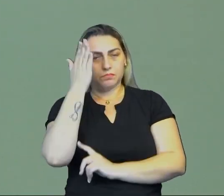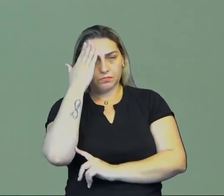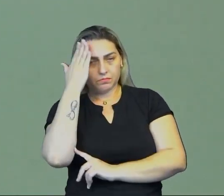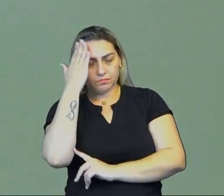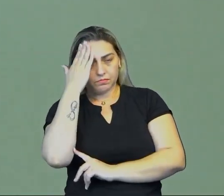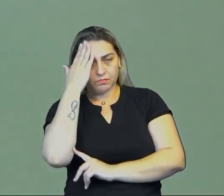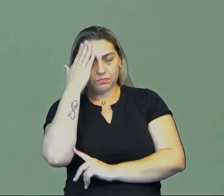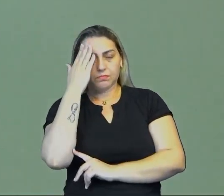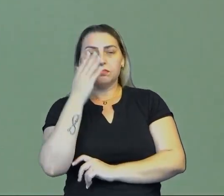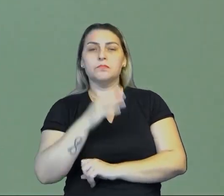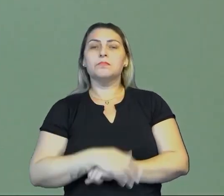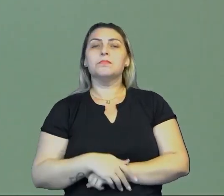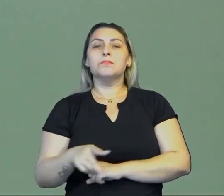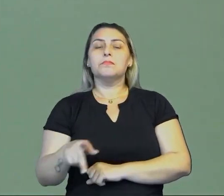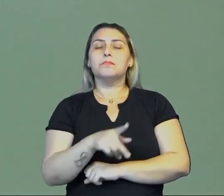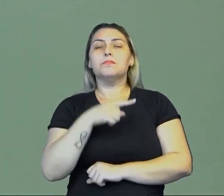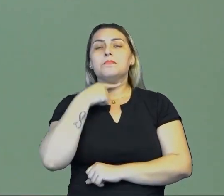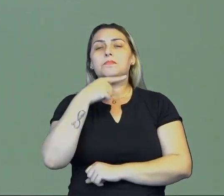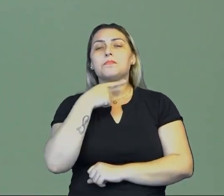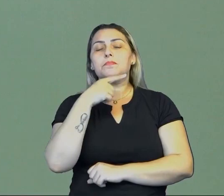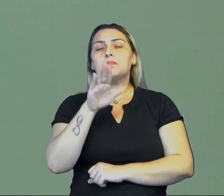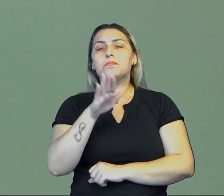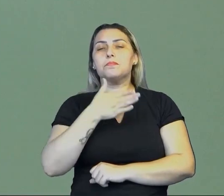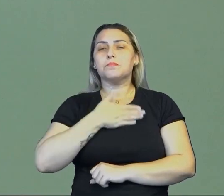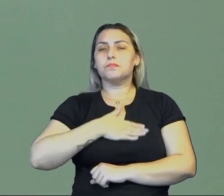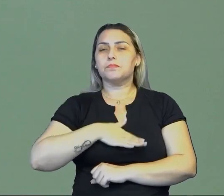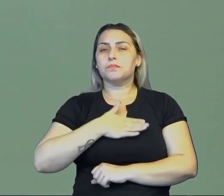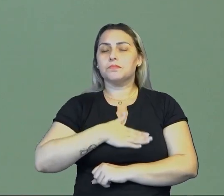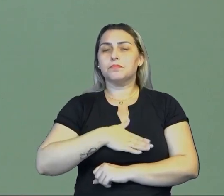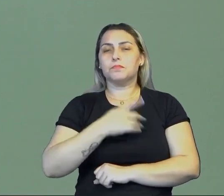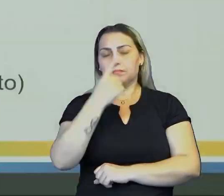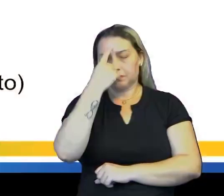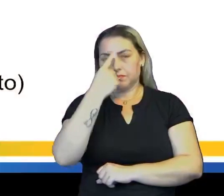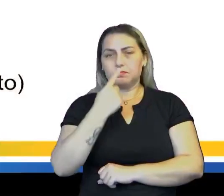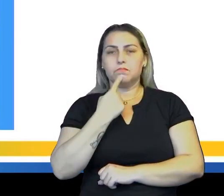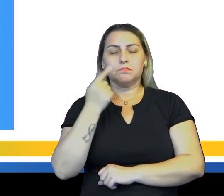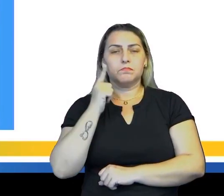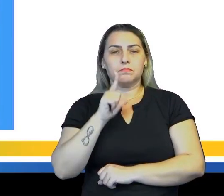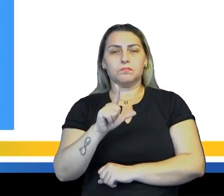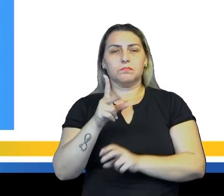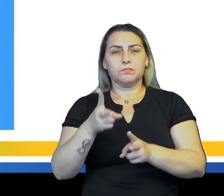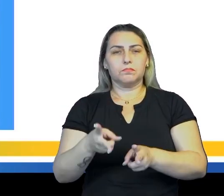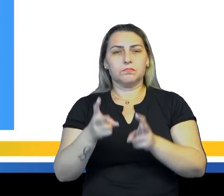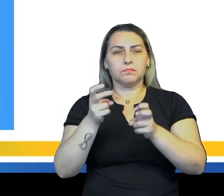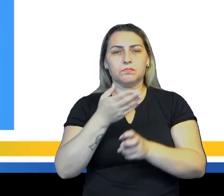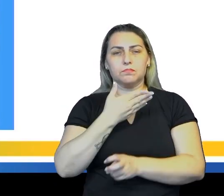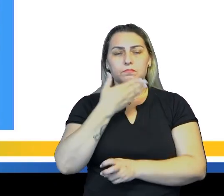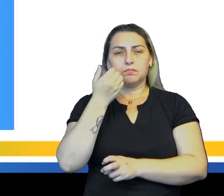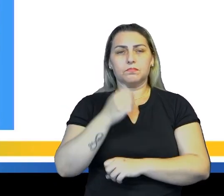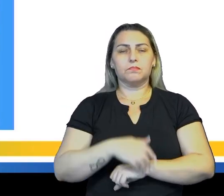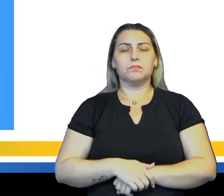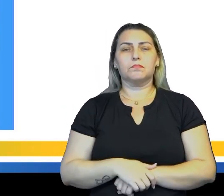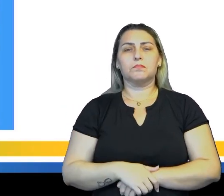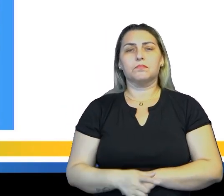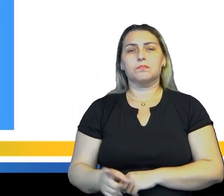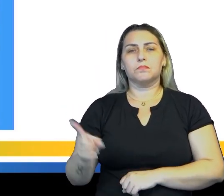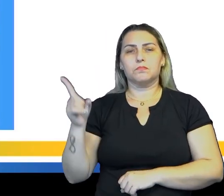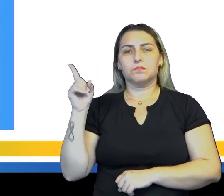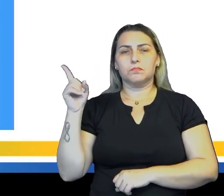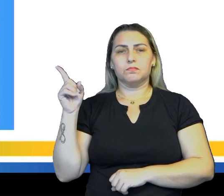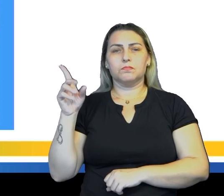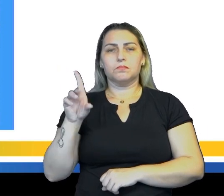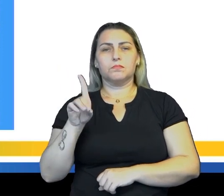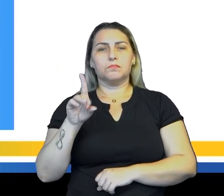que compreender desde captar Professor estou um pouco na dúvida Então vamos aí ilustração que aí Vocês conseguem observar melhor para provas do